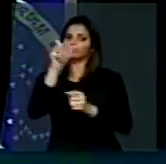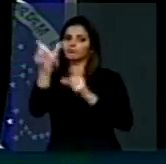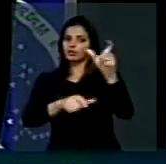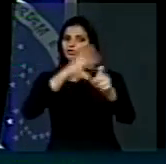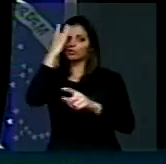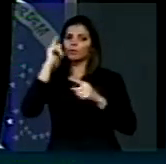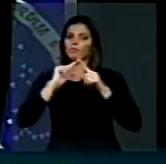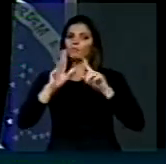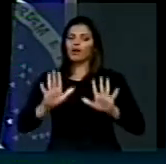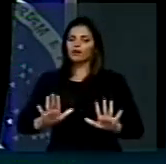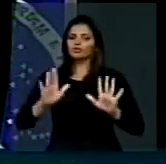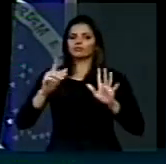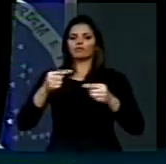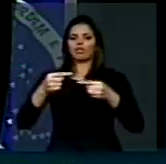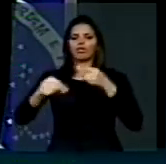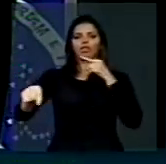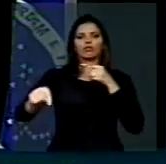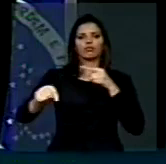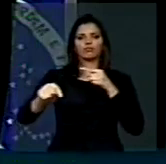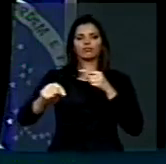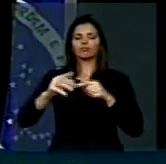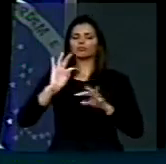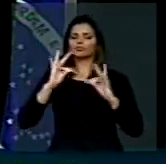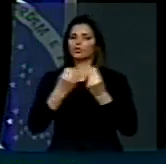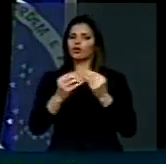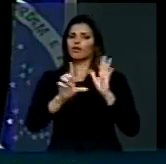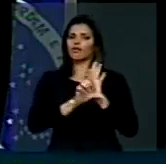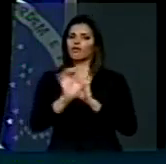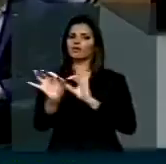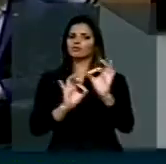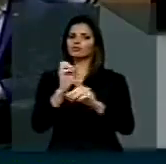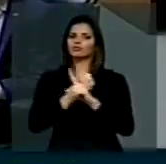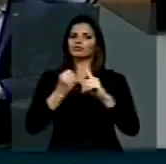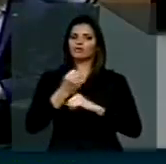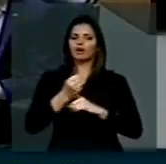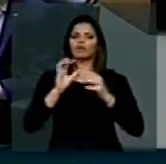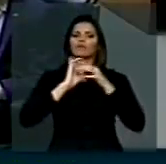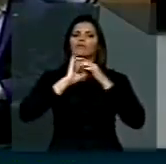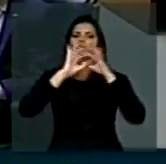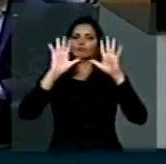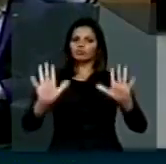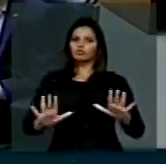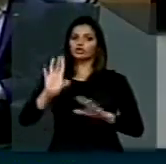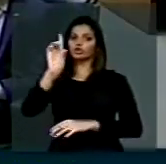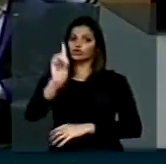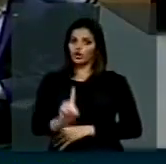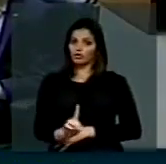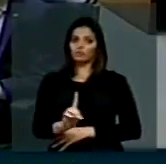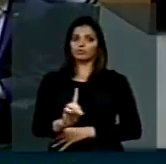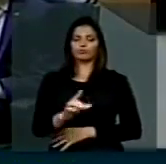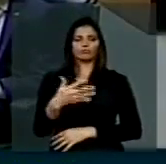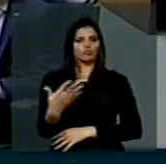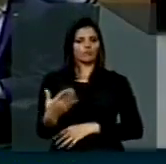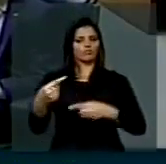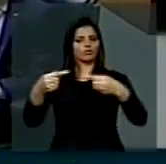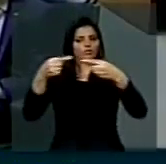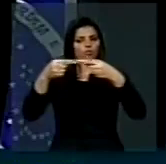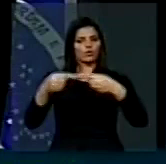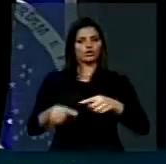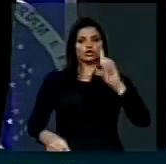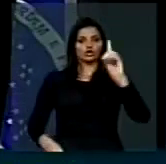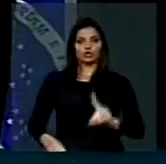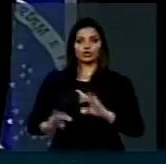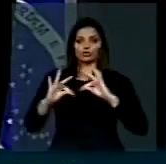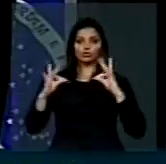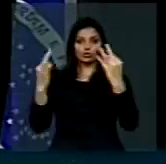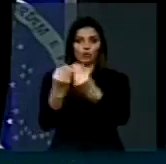com uma série de princípios fundamentais da organização de uma sociedade democrática de direito. Então, o direito de